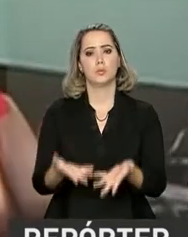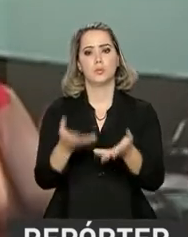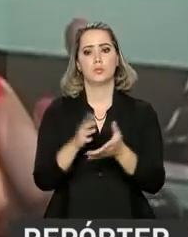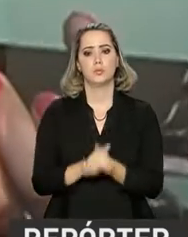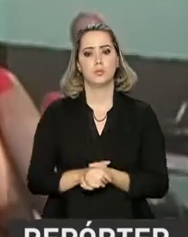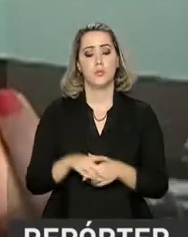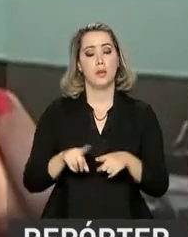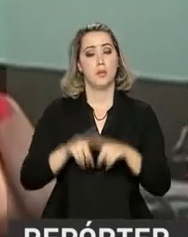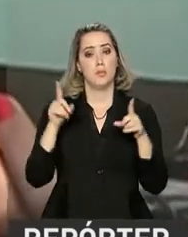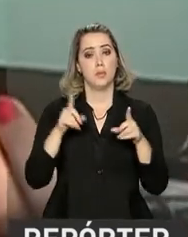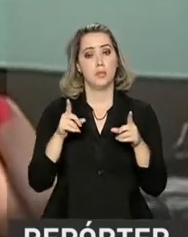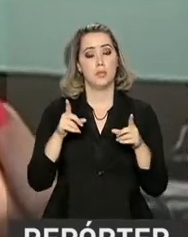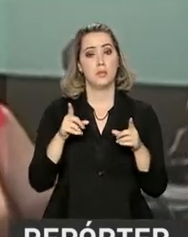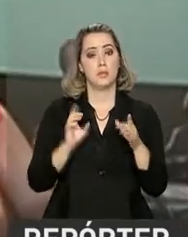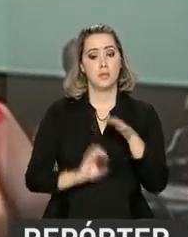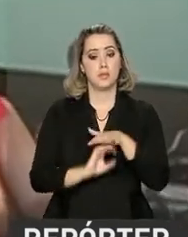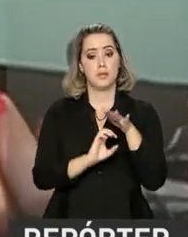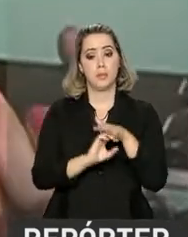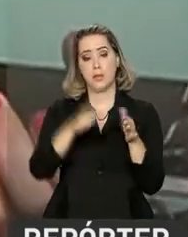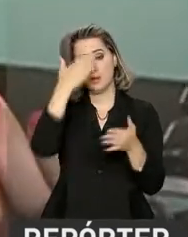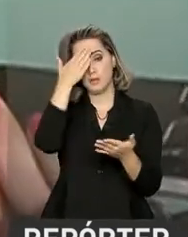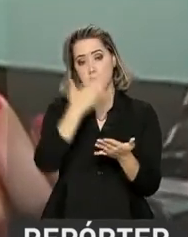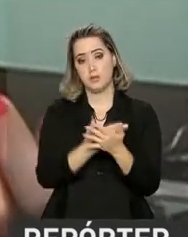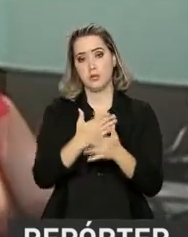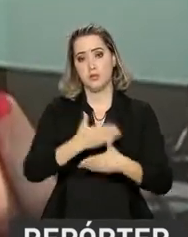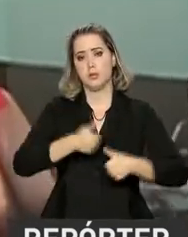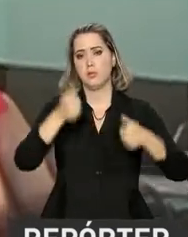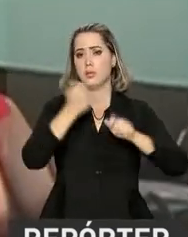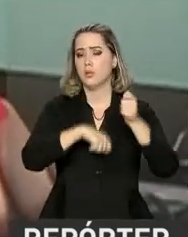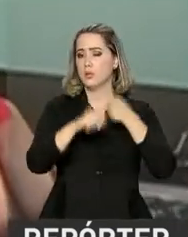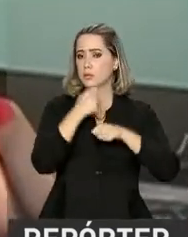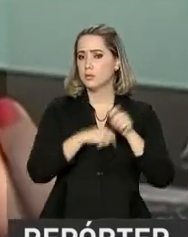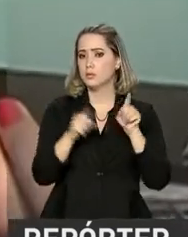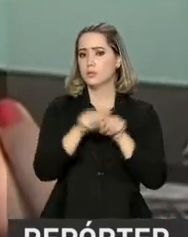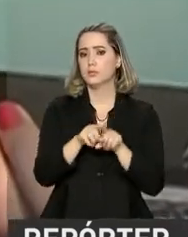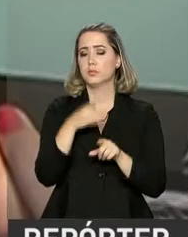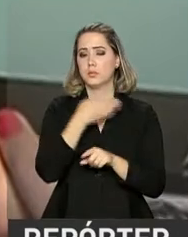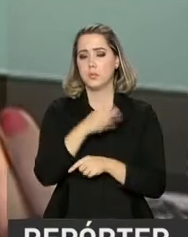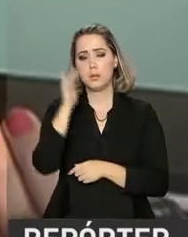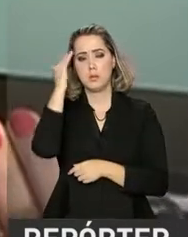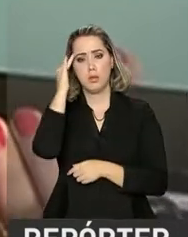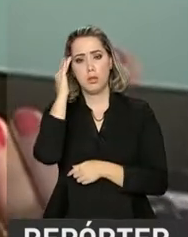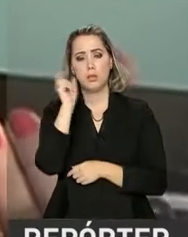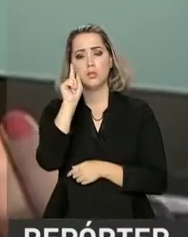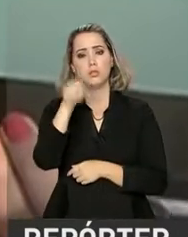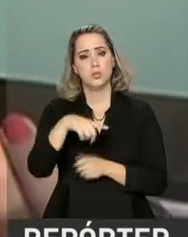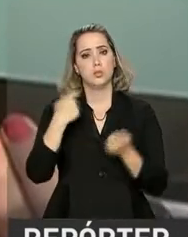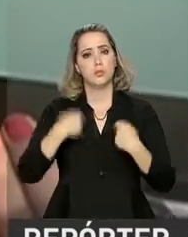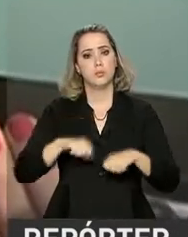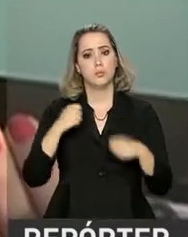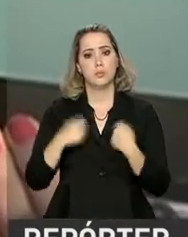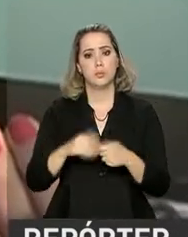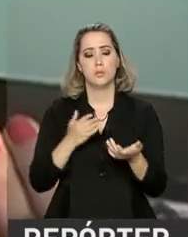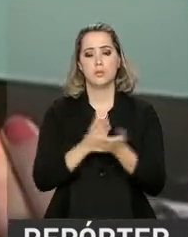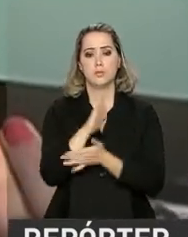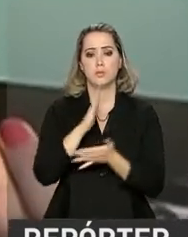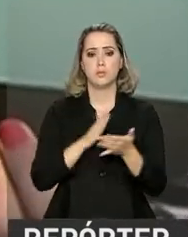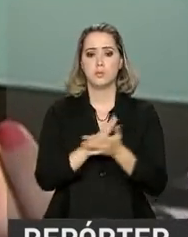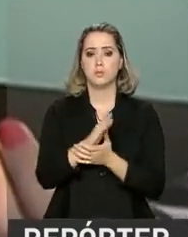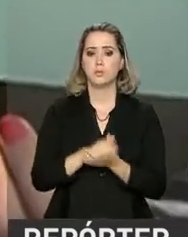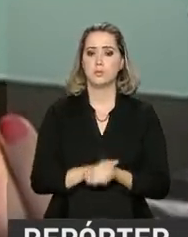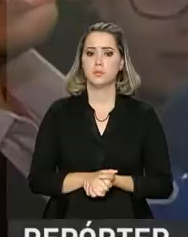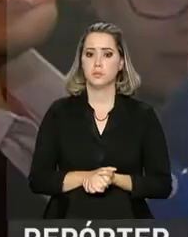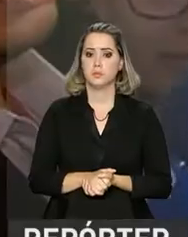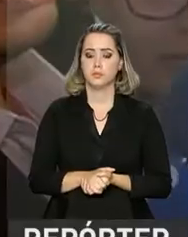para o mercado se manter confiante na melhora econômica, Henrique Meirelles entende que as reformas precisam ser aprovadas o